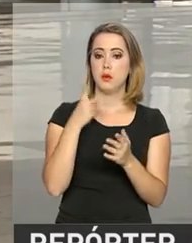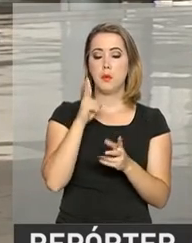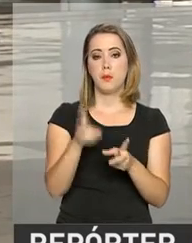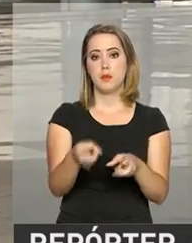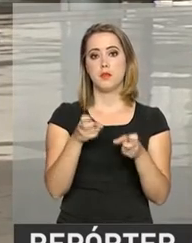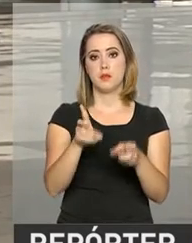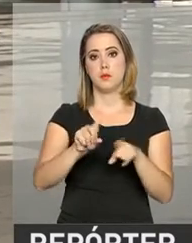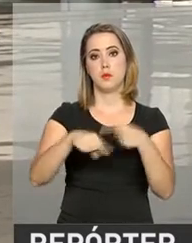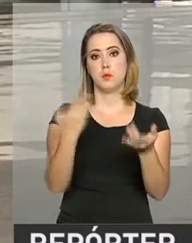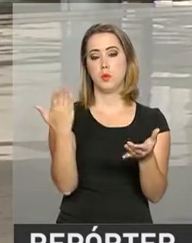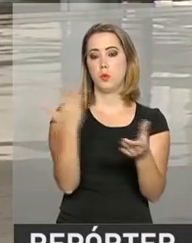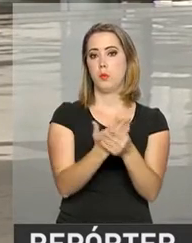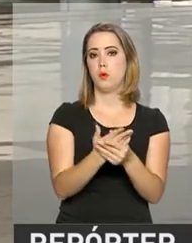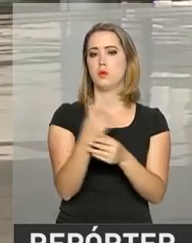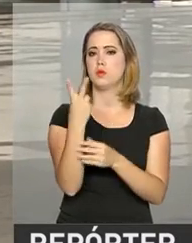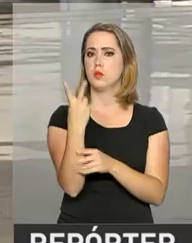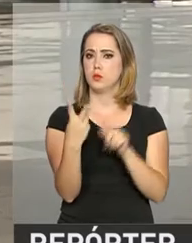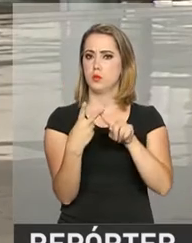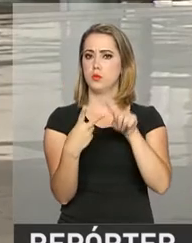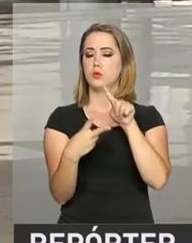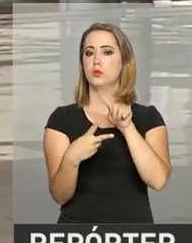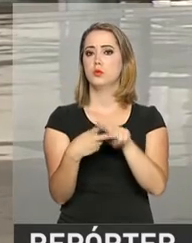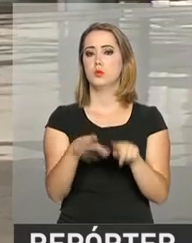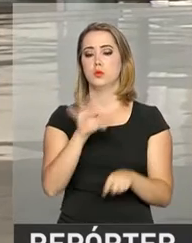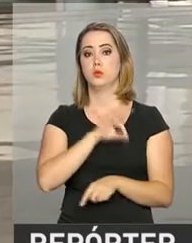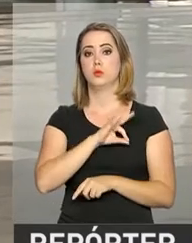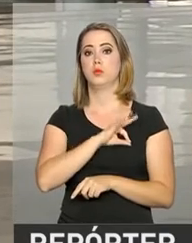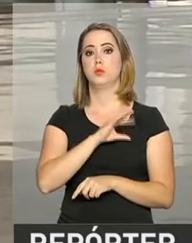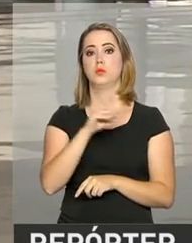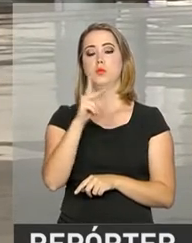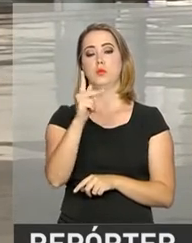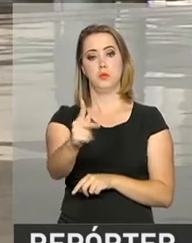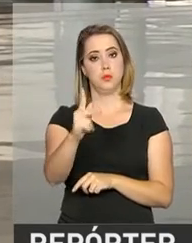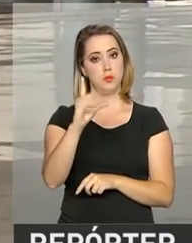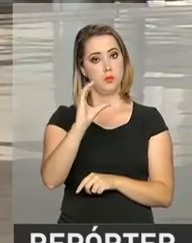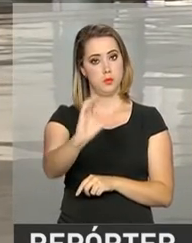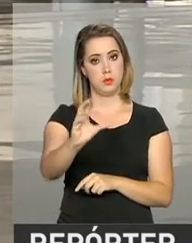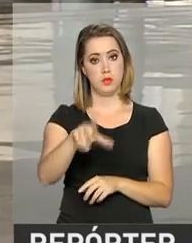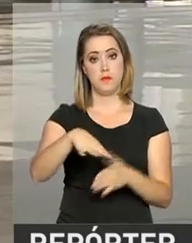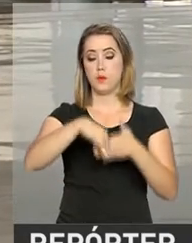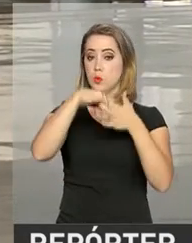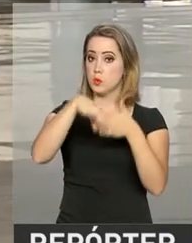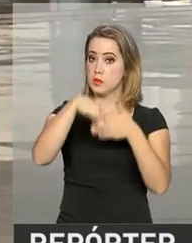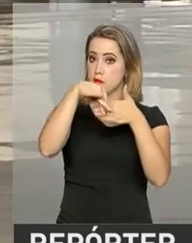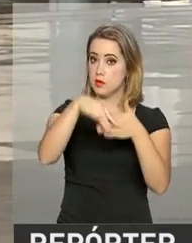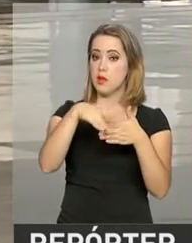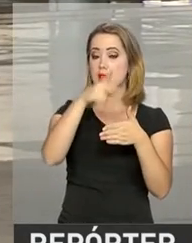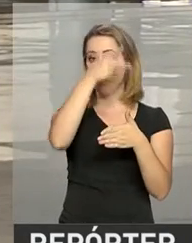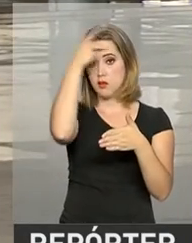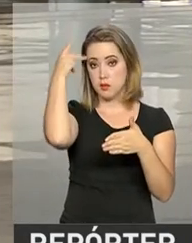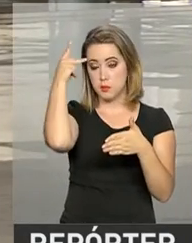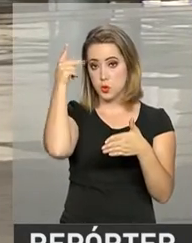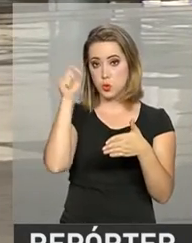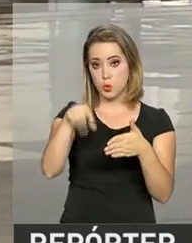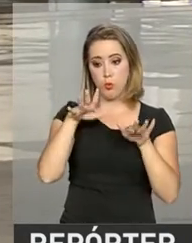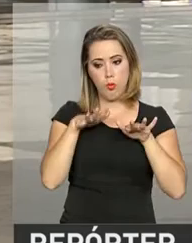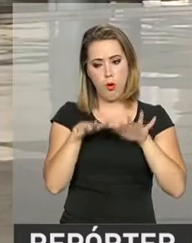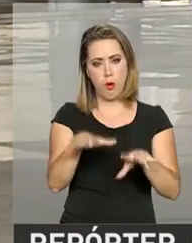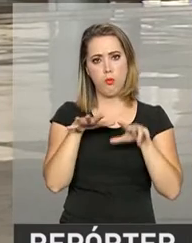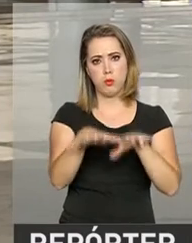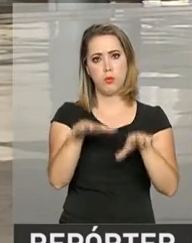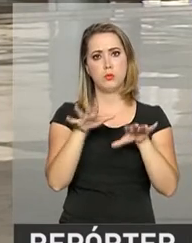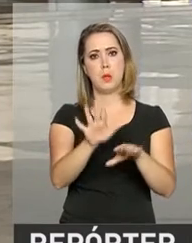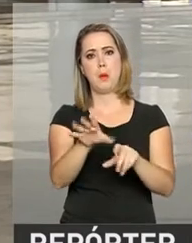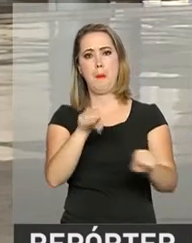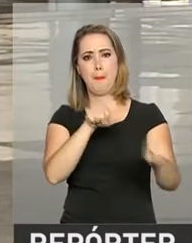inquéritos instaurados na Polícia Civil do Estado, os líderes da rebelião no complexo penitenciário Anísio Jobim. Assim que eles